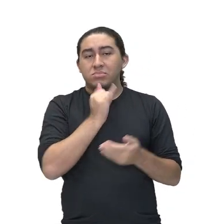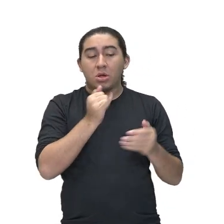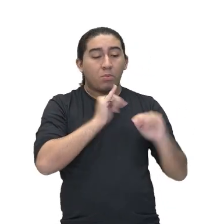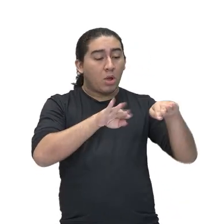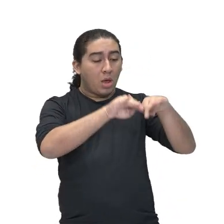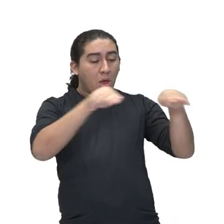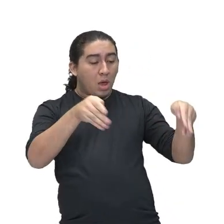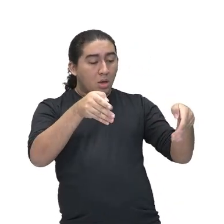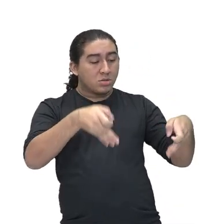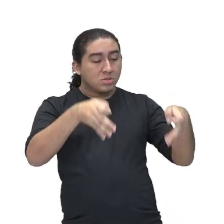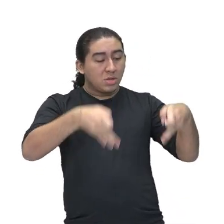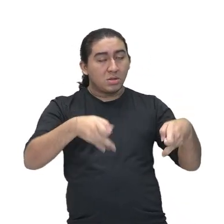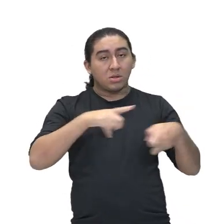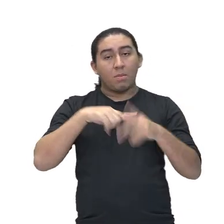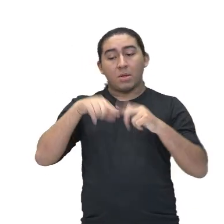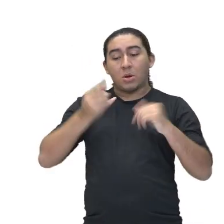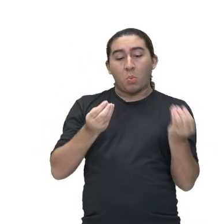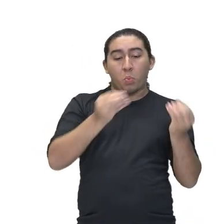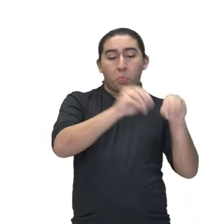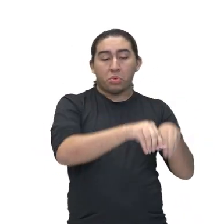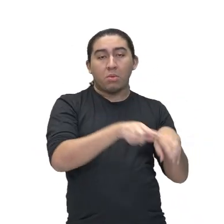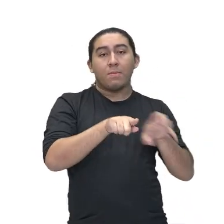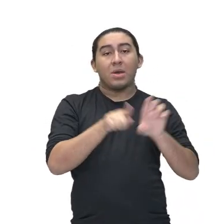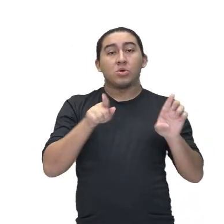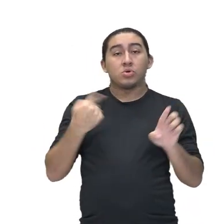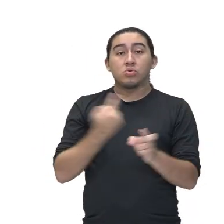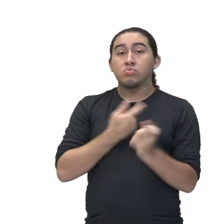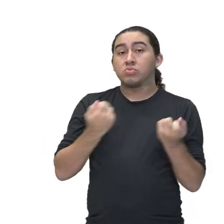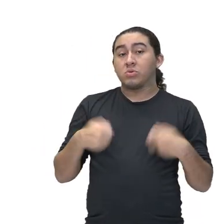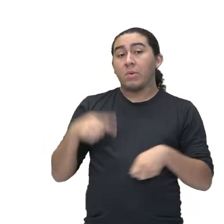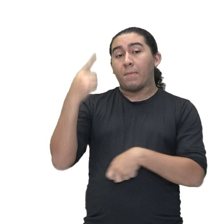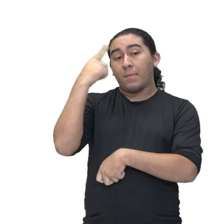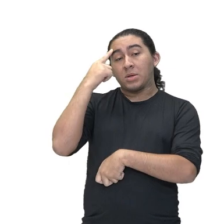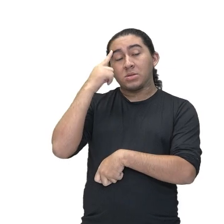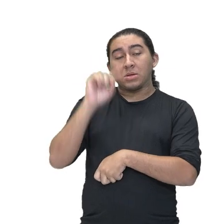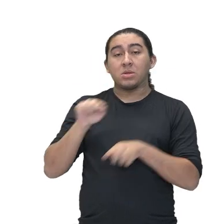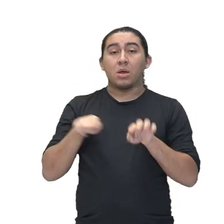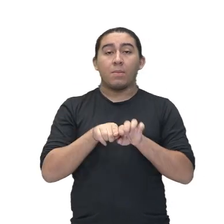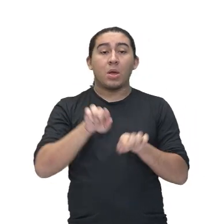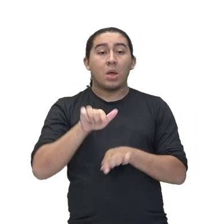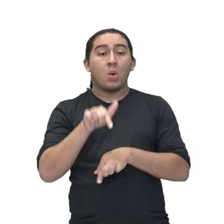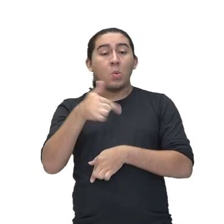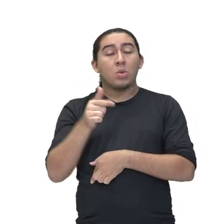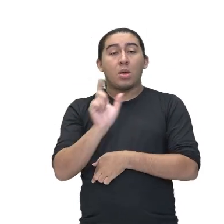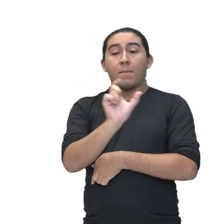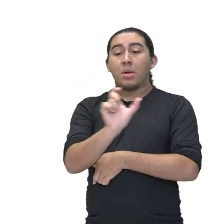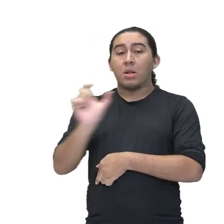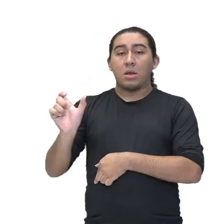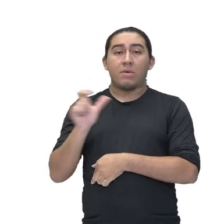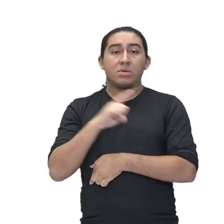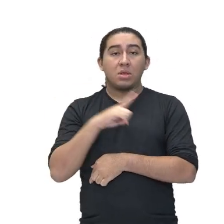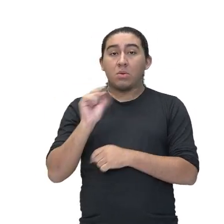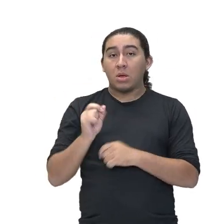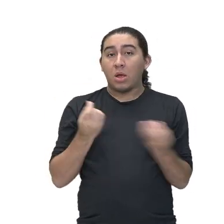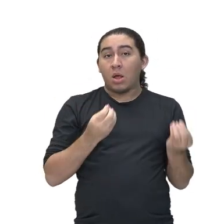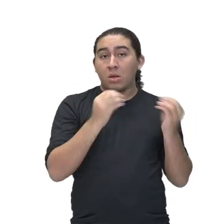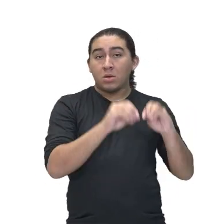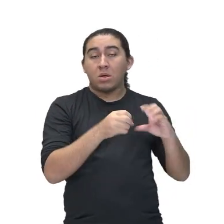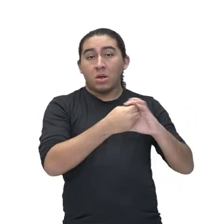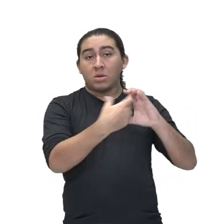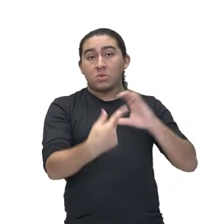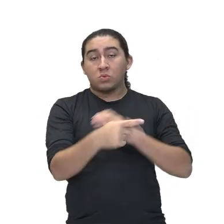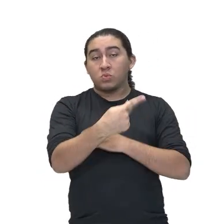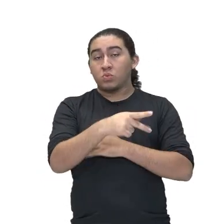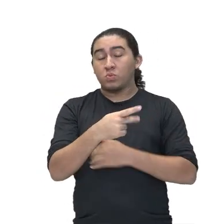objeto, mas aí nós poderíamos colocar algumas palavras que dão qualidade ou